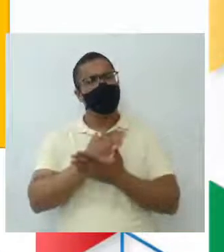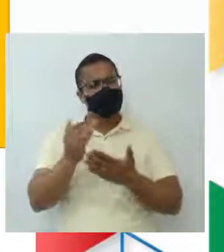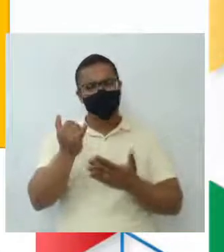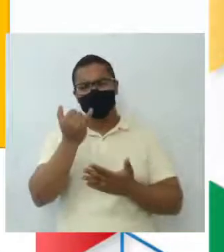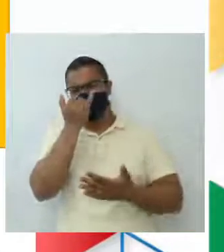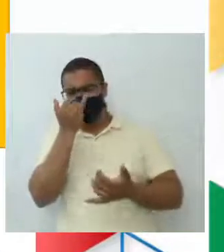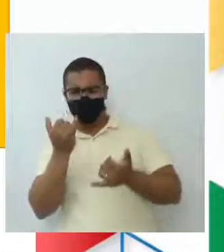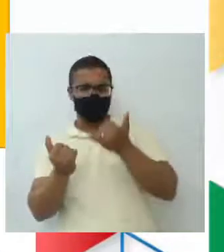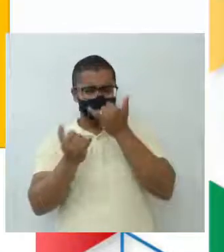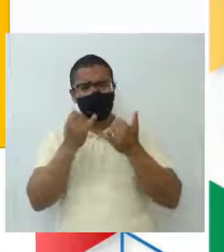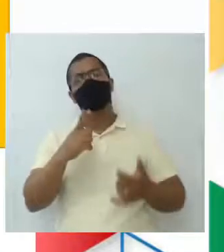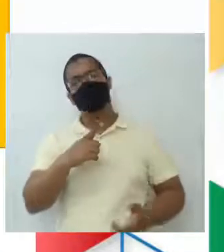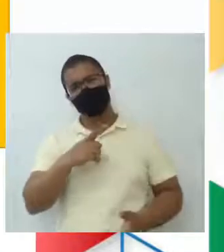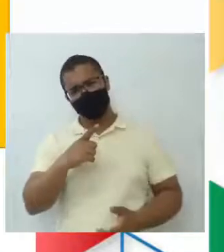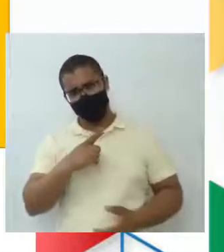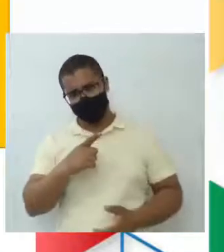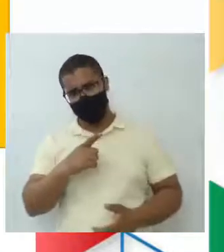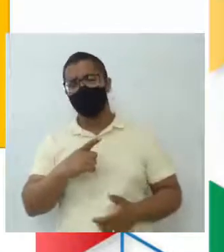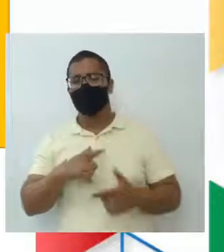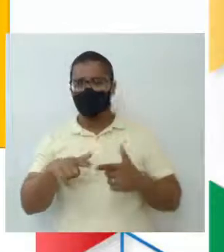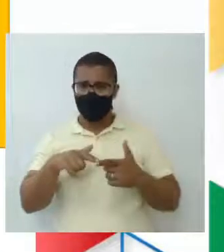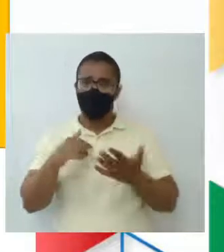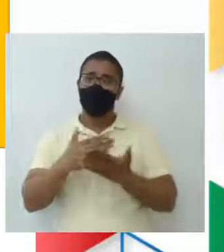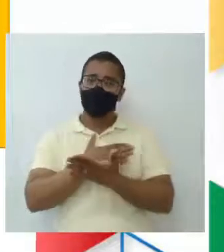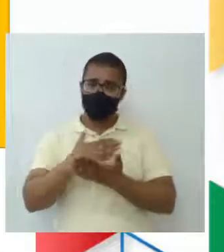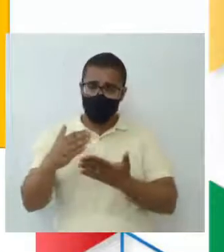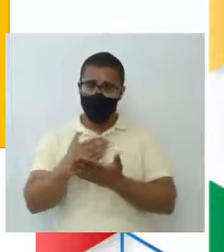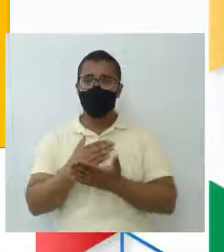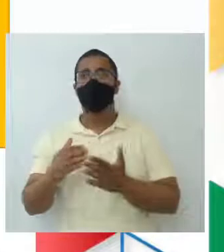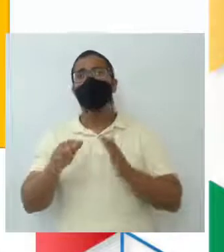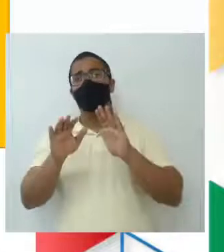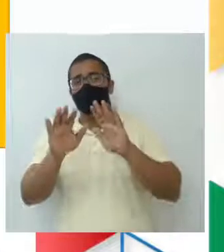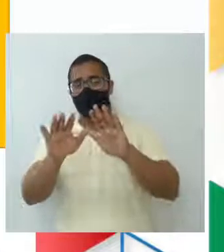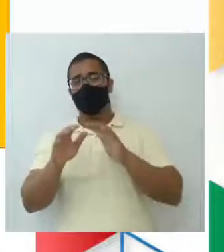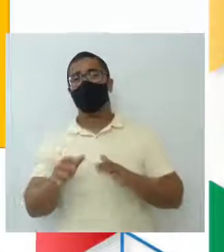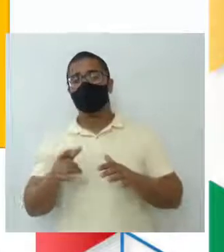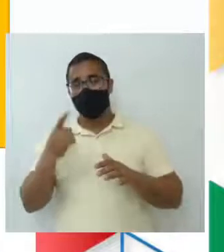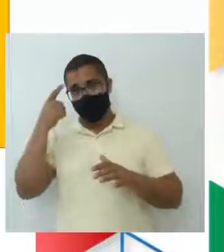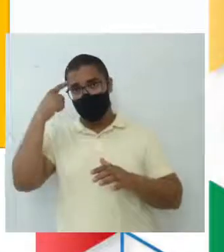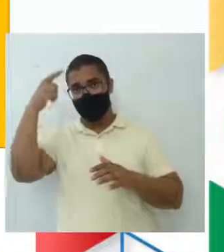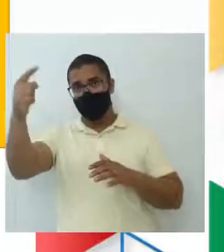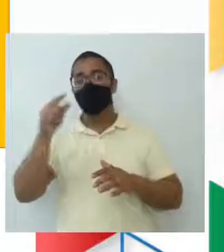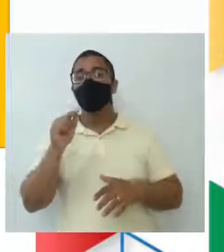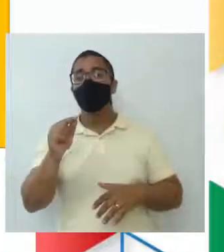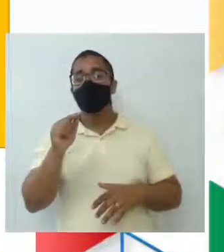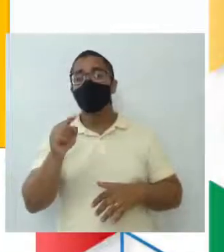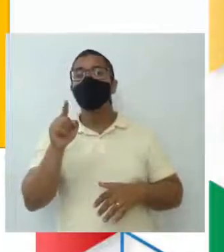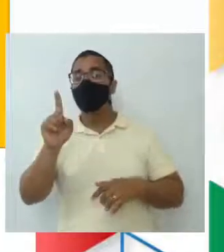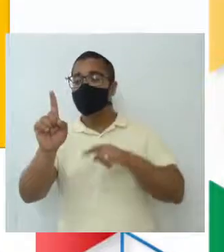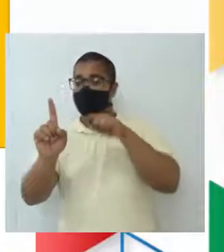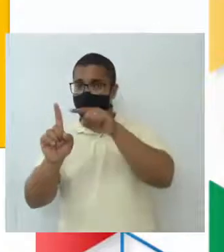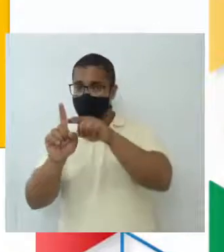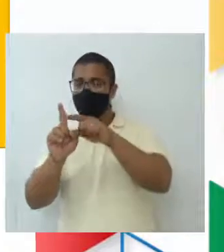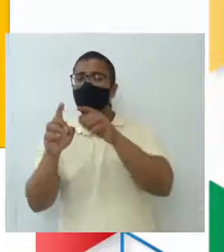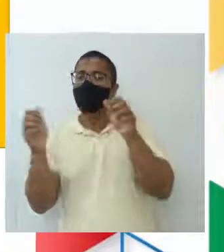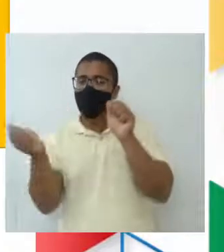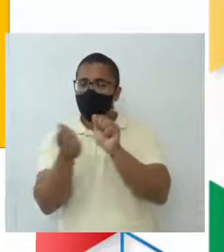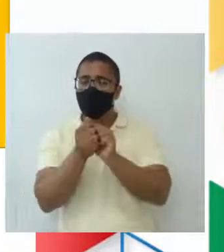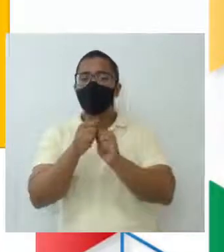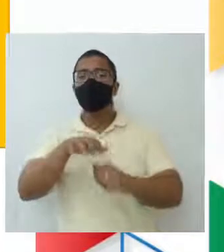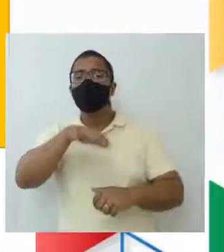conflitos internos, certo? E é importante lembrar, como há na tela aqui, que ele fora o quê? Com os